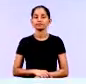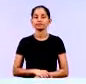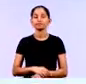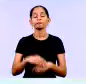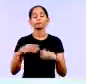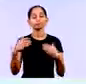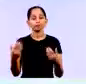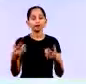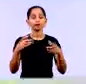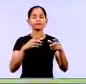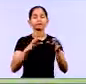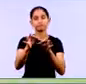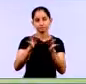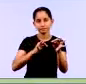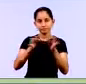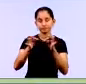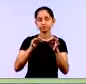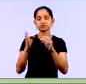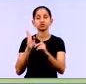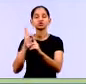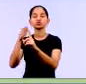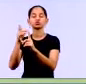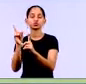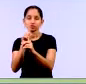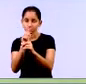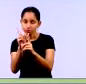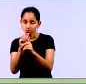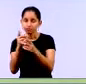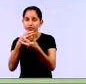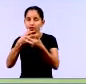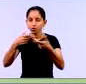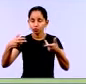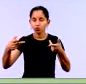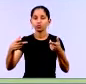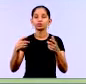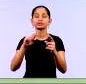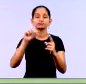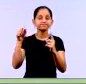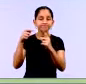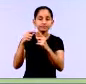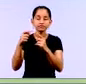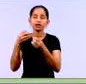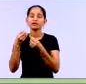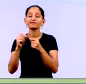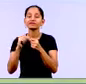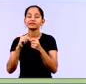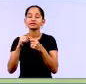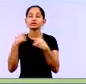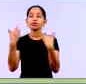O orçamento de custos indiretos para determinação